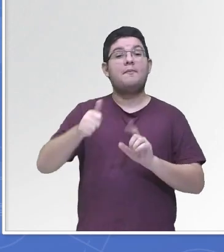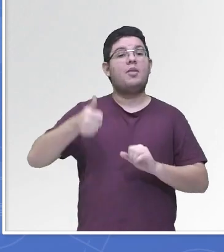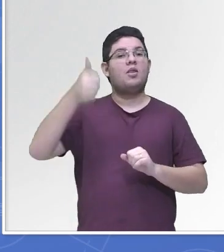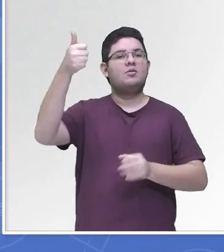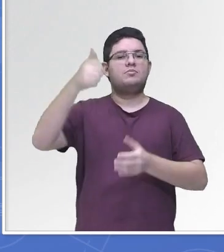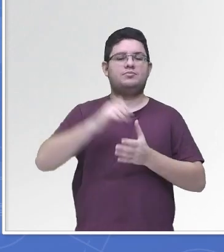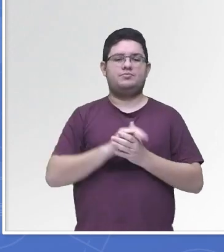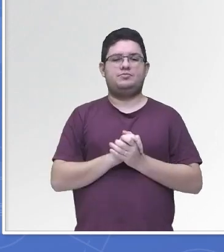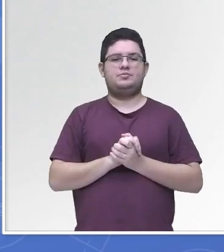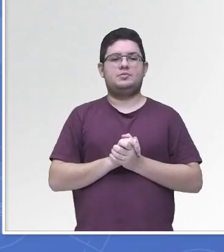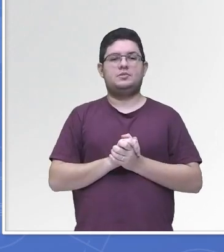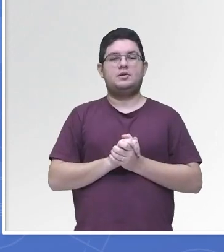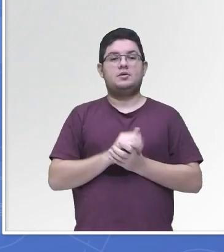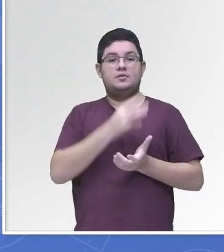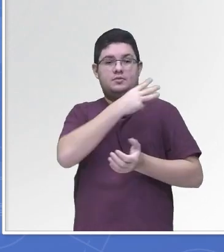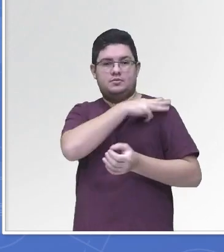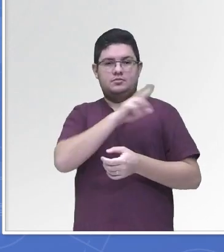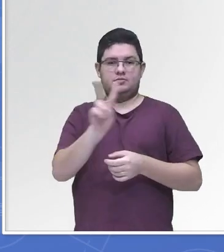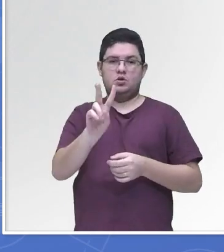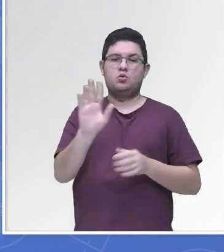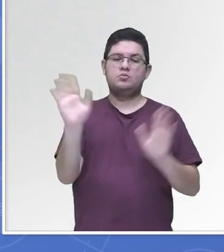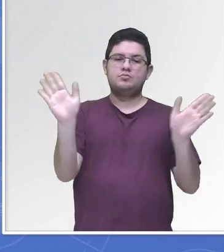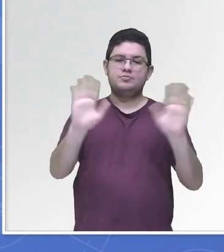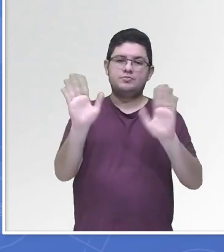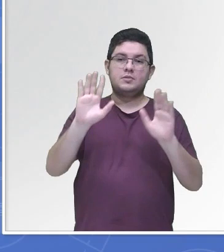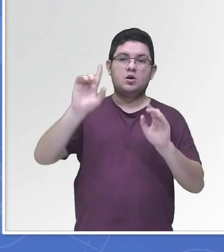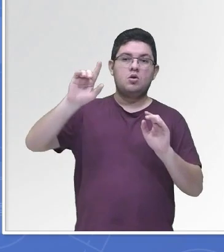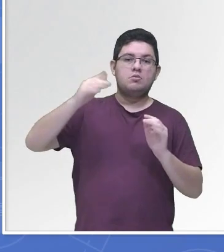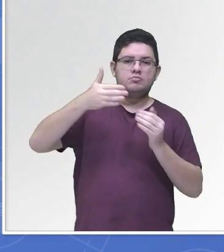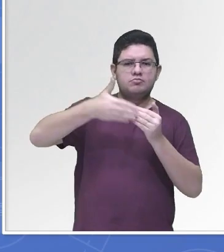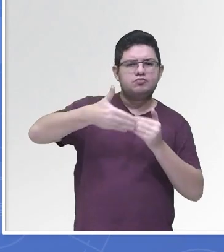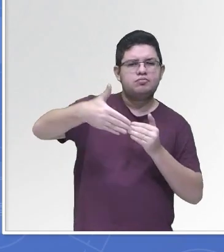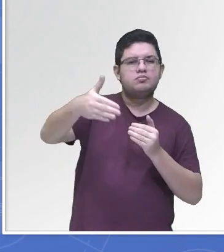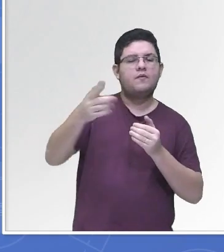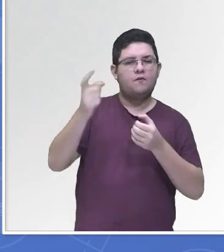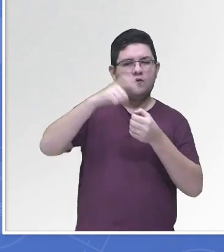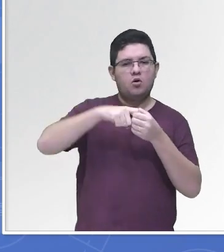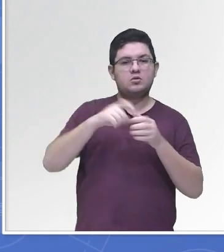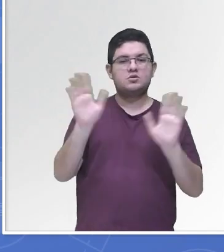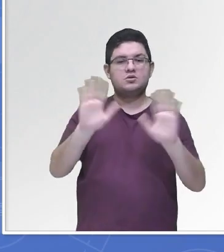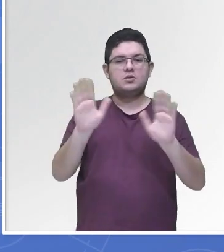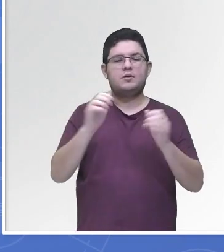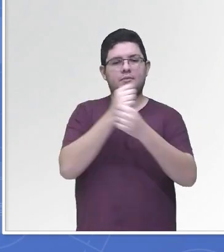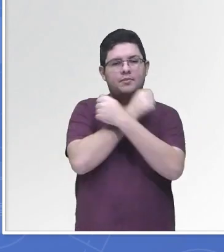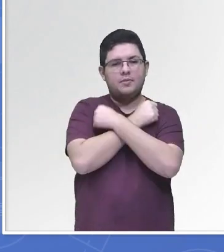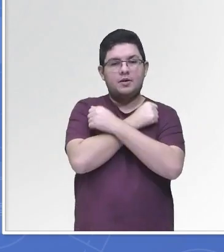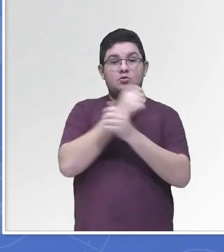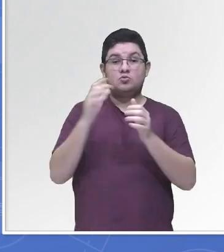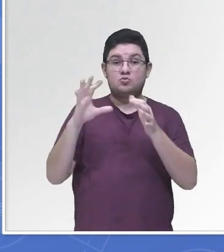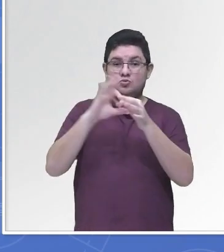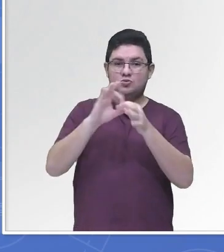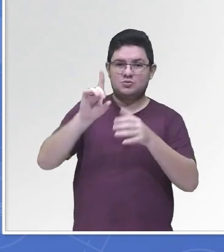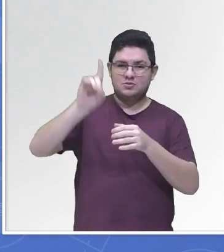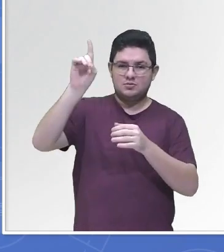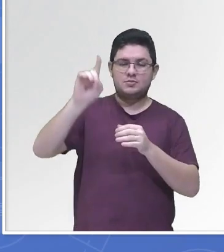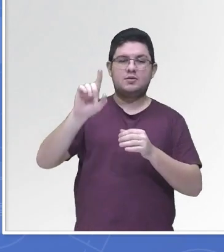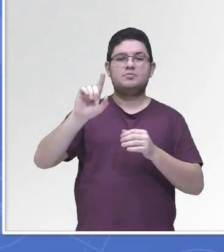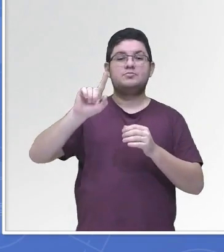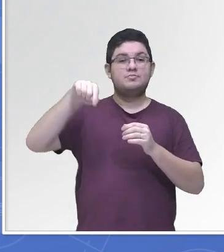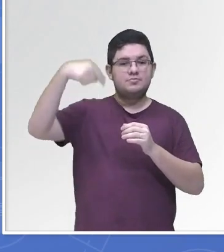então? Segunda série, a gente volta daqui a alguns dias. Tchau, tchau, abraços, fiquem com Deus e até a próxima.